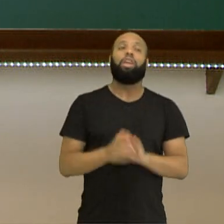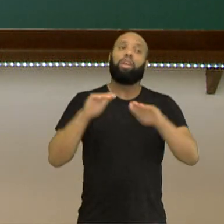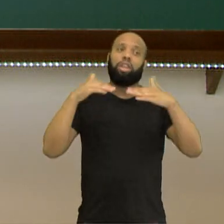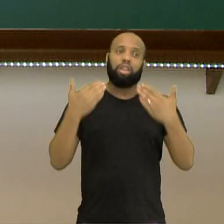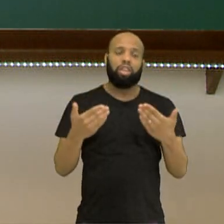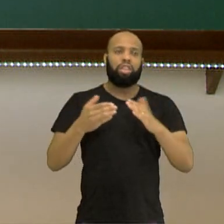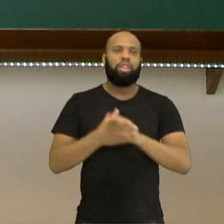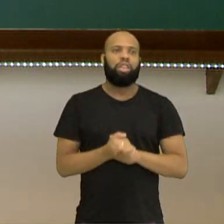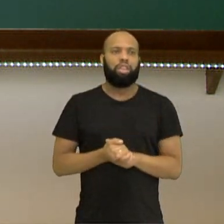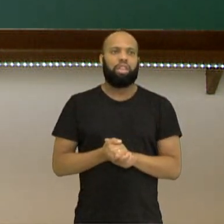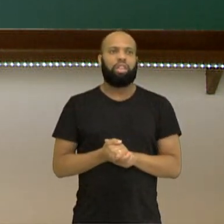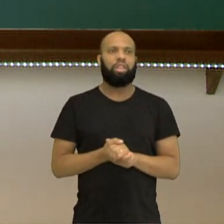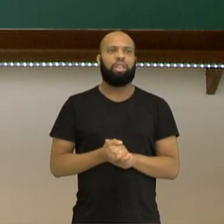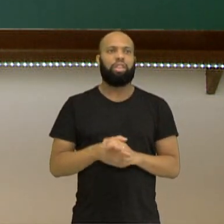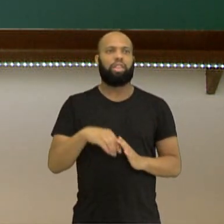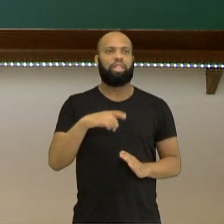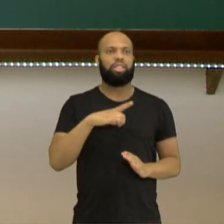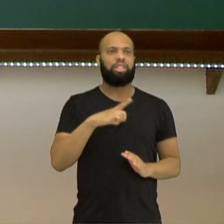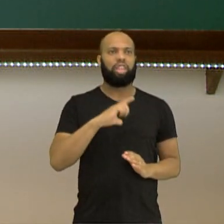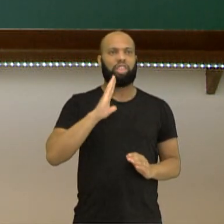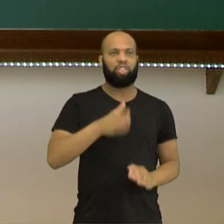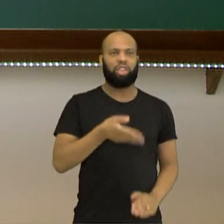que ela tem aqui